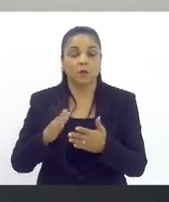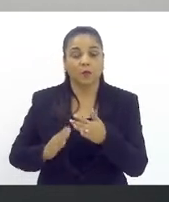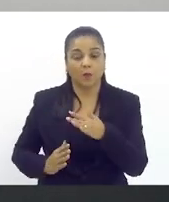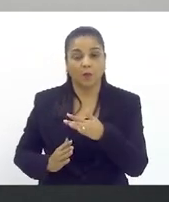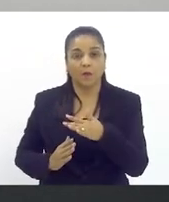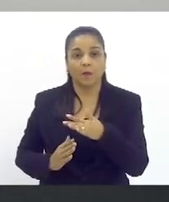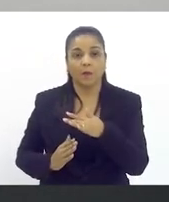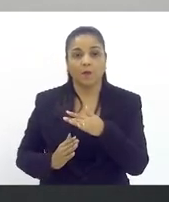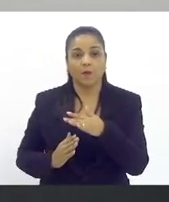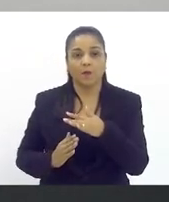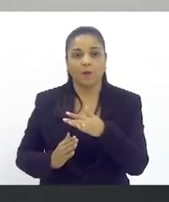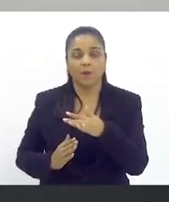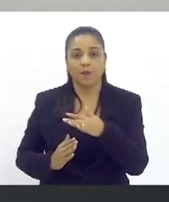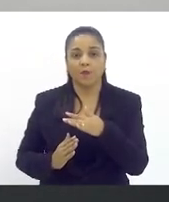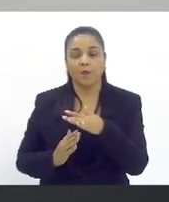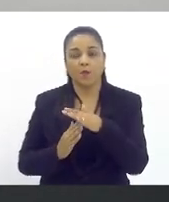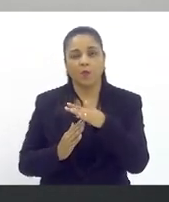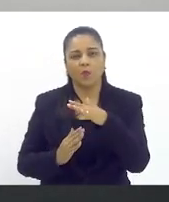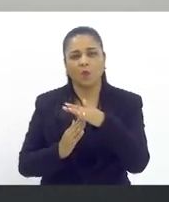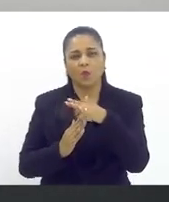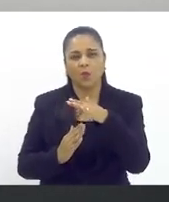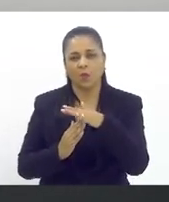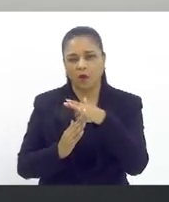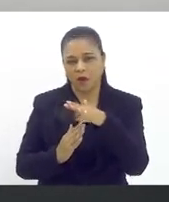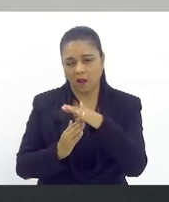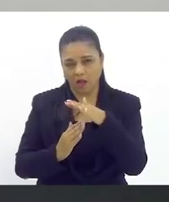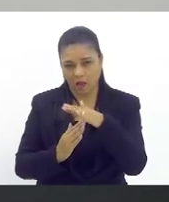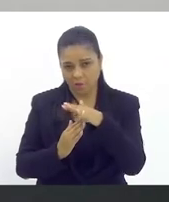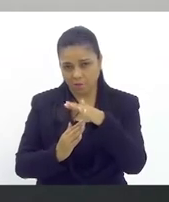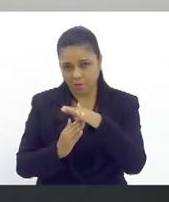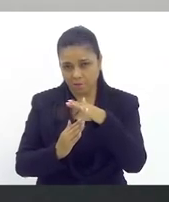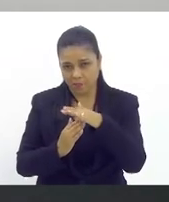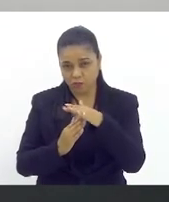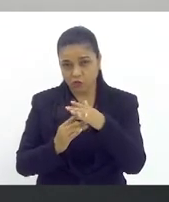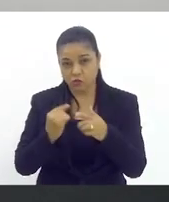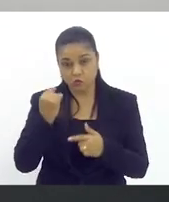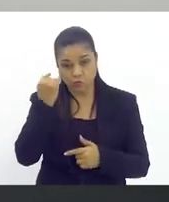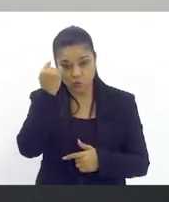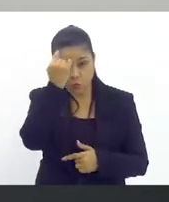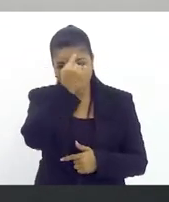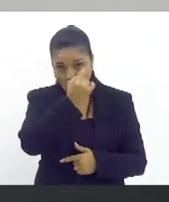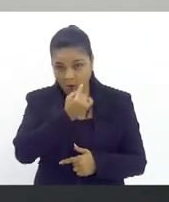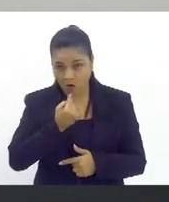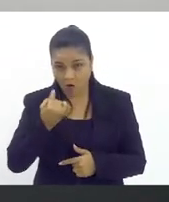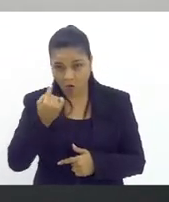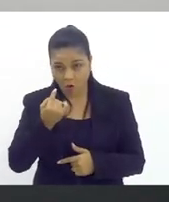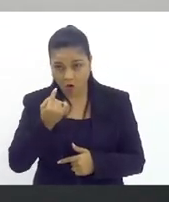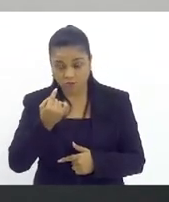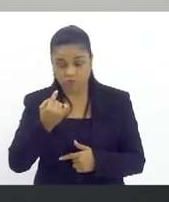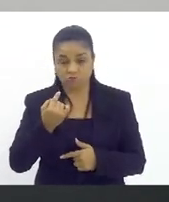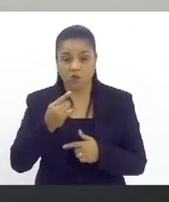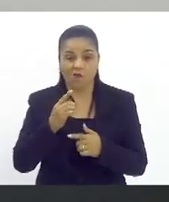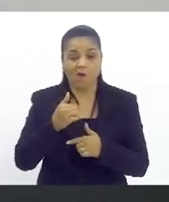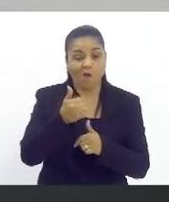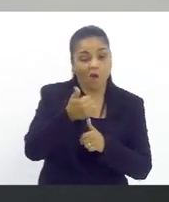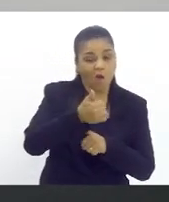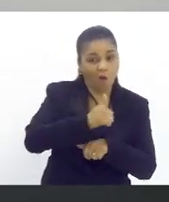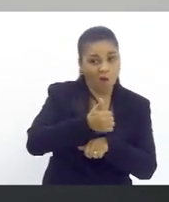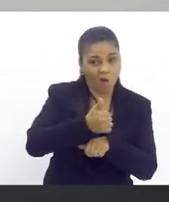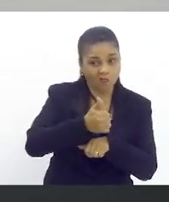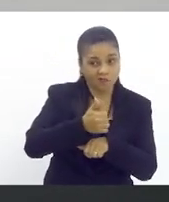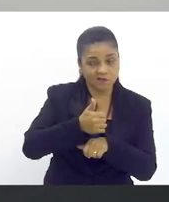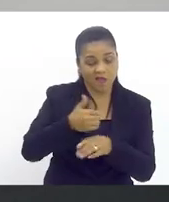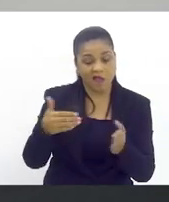a gente já começou aqui uns 10 minutos então vamos começar às 11 horas temos um teto uma hora então audiência é de 11 a uma